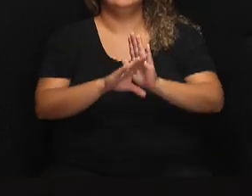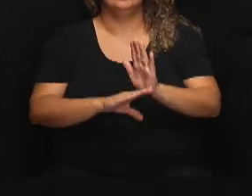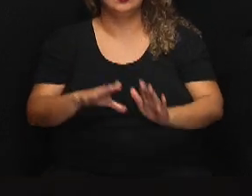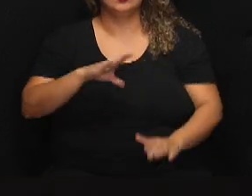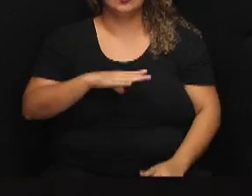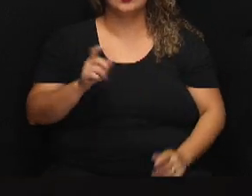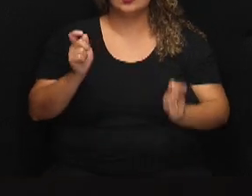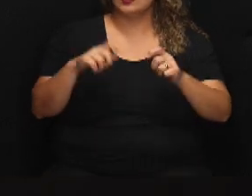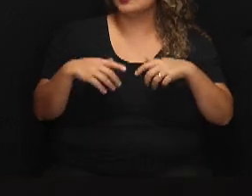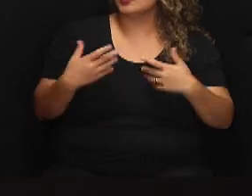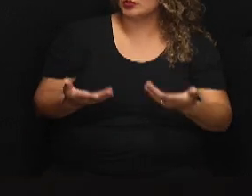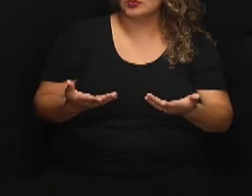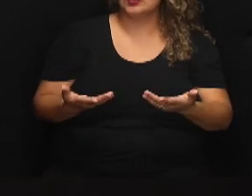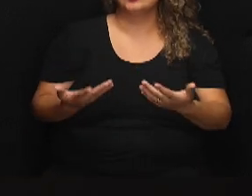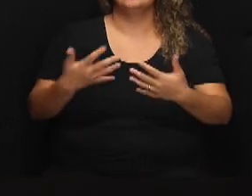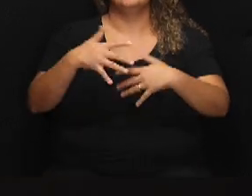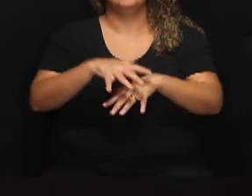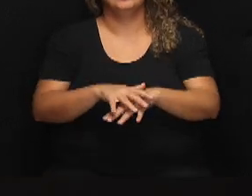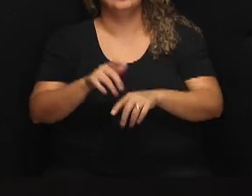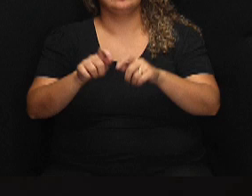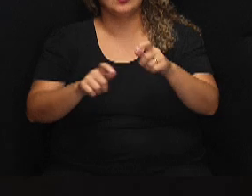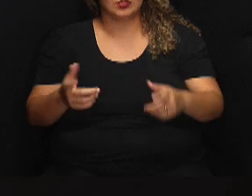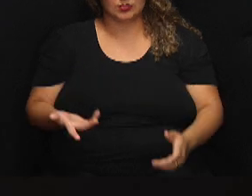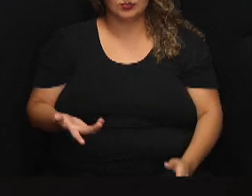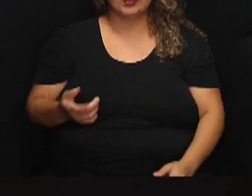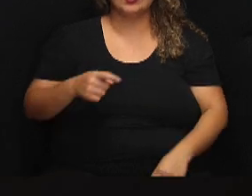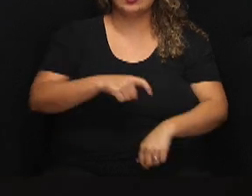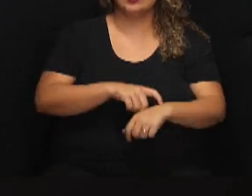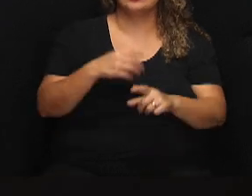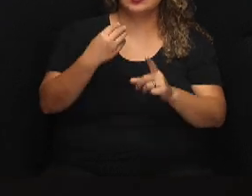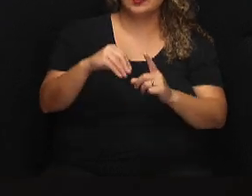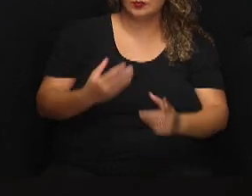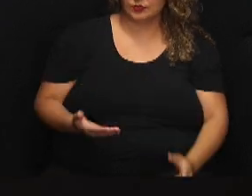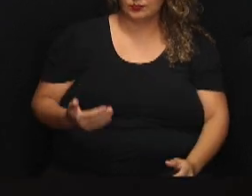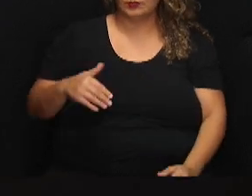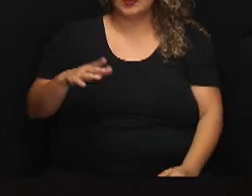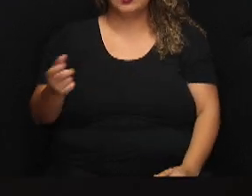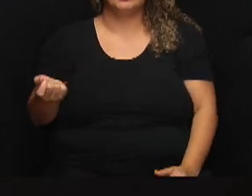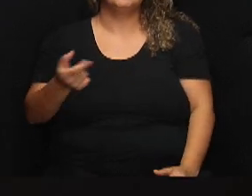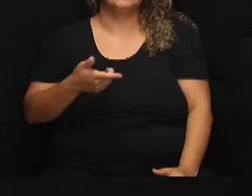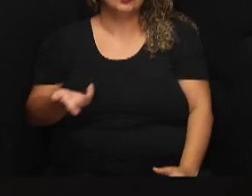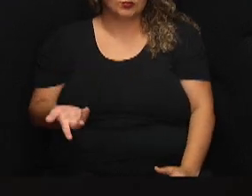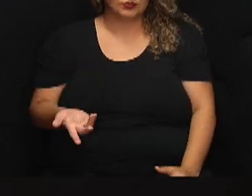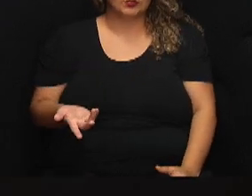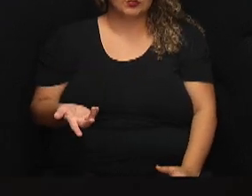é possível a gente incluir para essas pessoas em situação de vulnerabilidade, para além